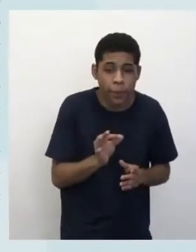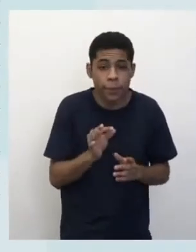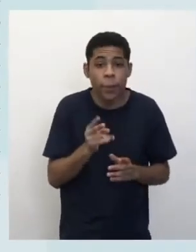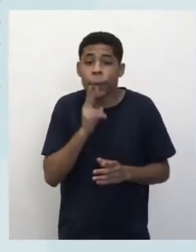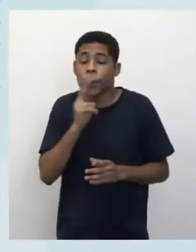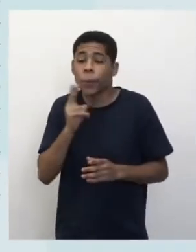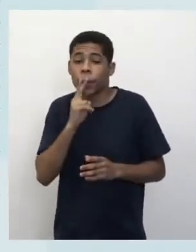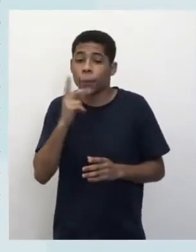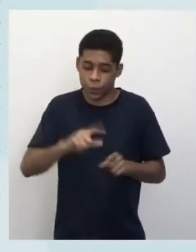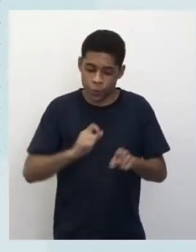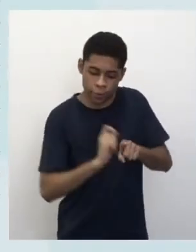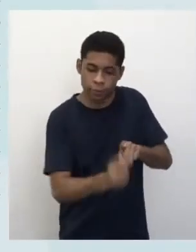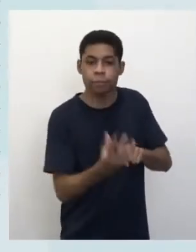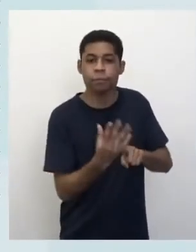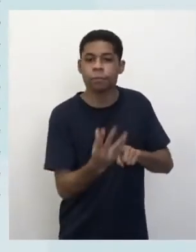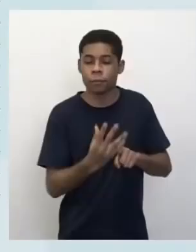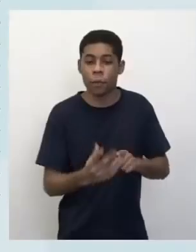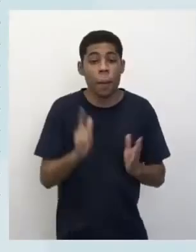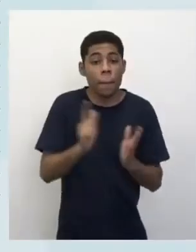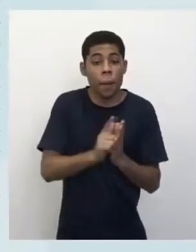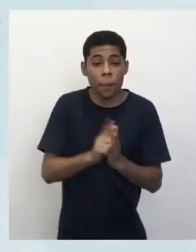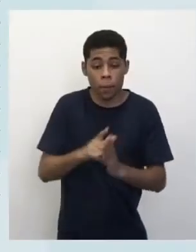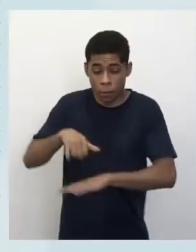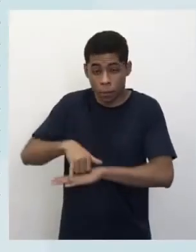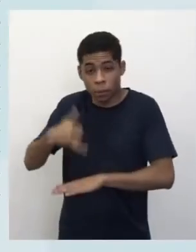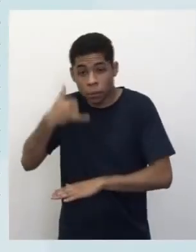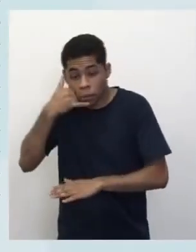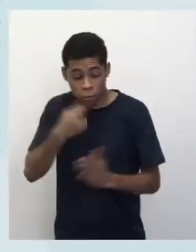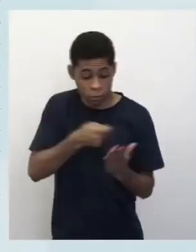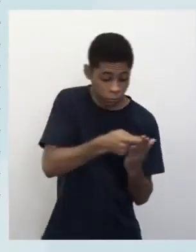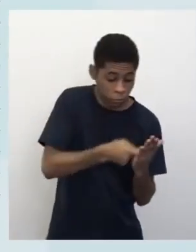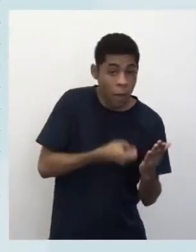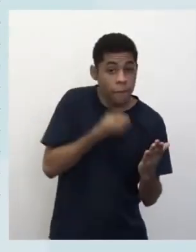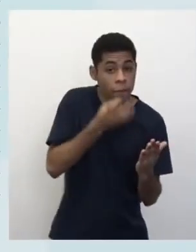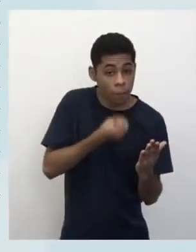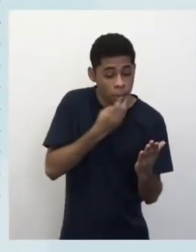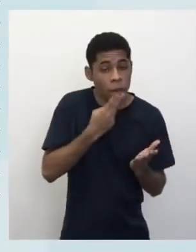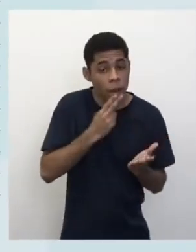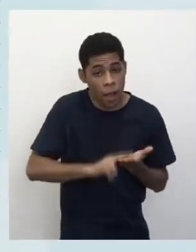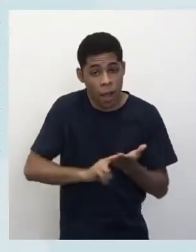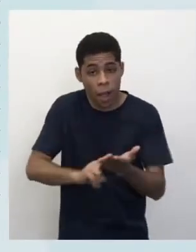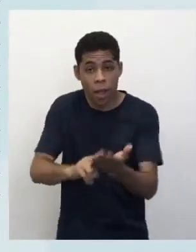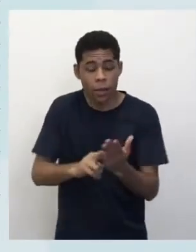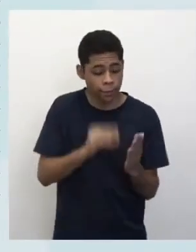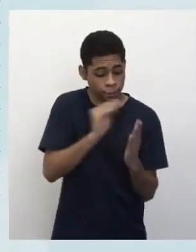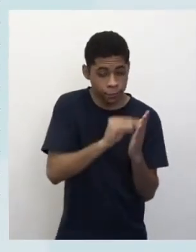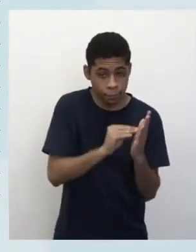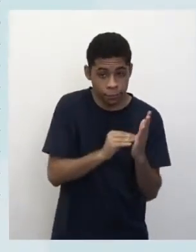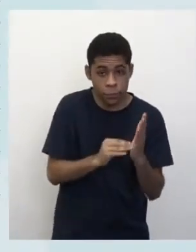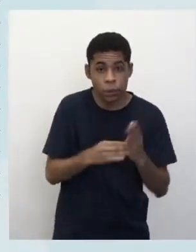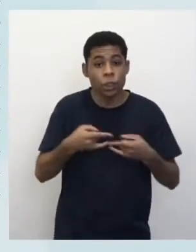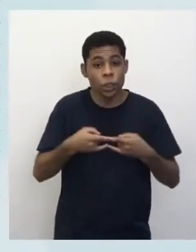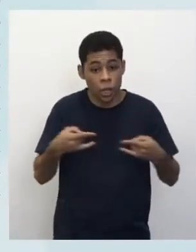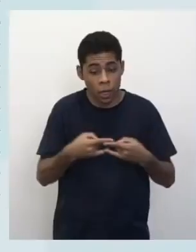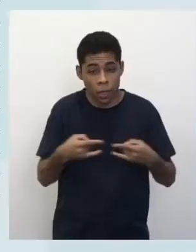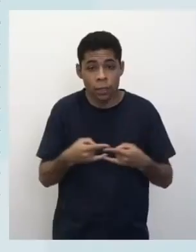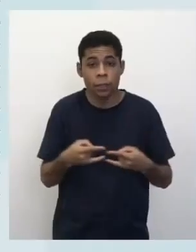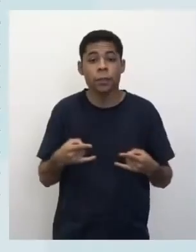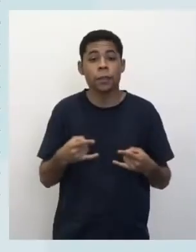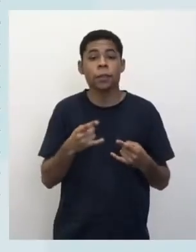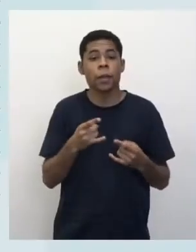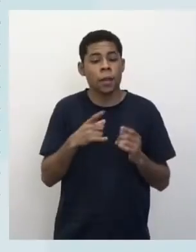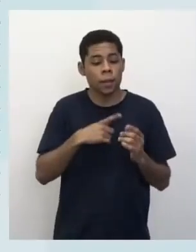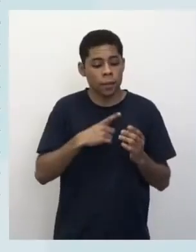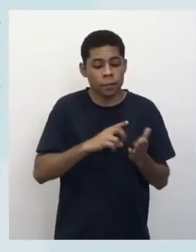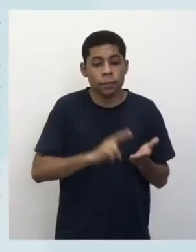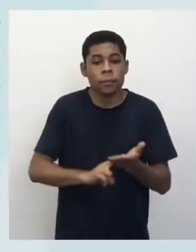fósforo. Papéis, telefone, relatórios, cartas, notas, vales, cheques, memorandos,